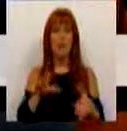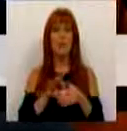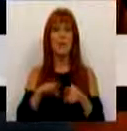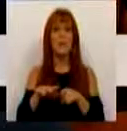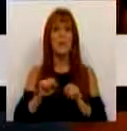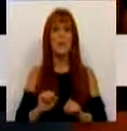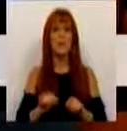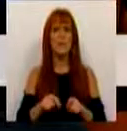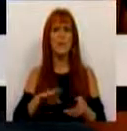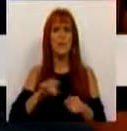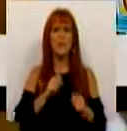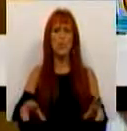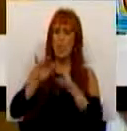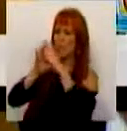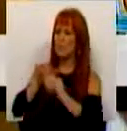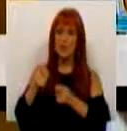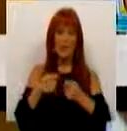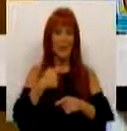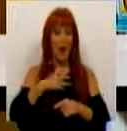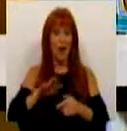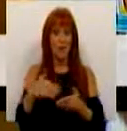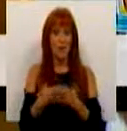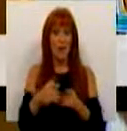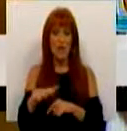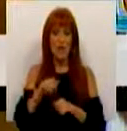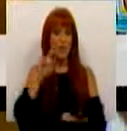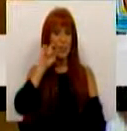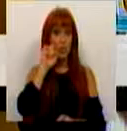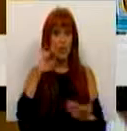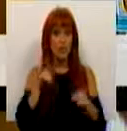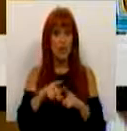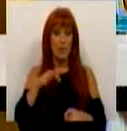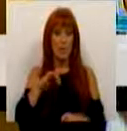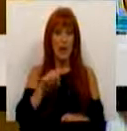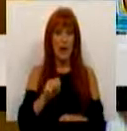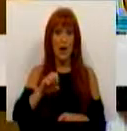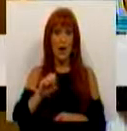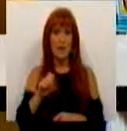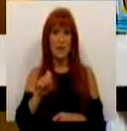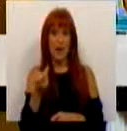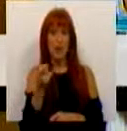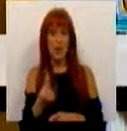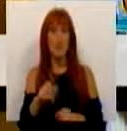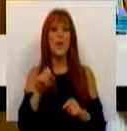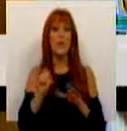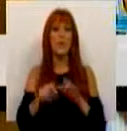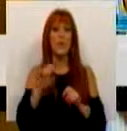Nacional, do novo modelo de gestão que se pretende estar para as áreas protegidas, do POCUR e do Fundo